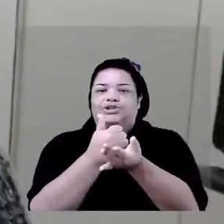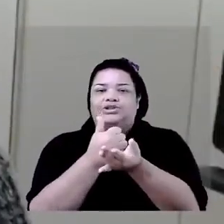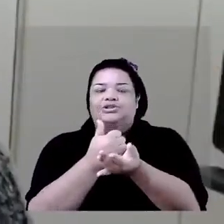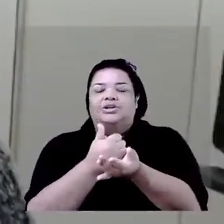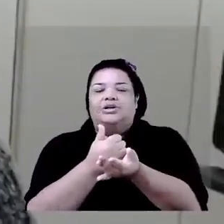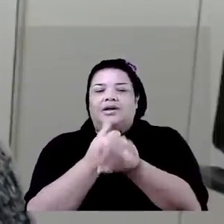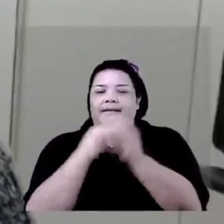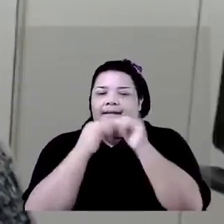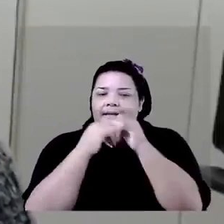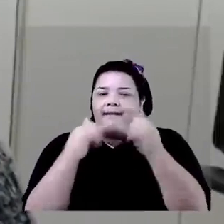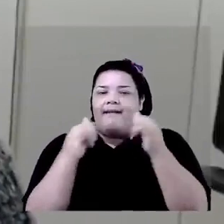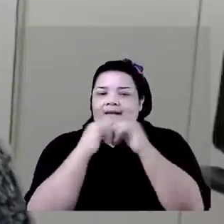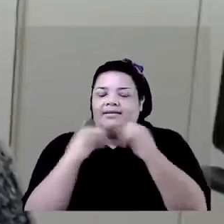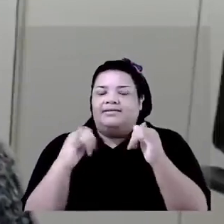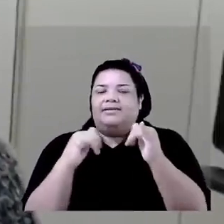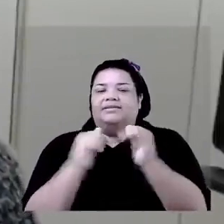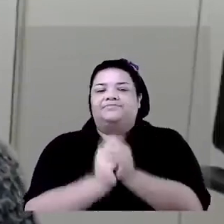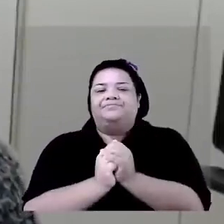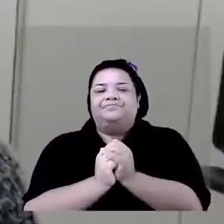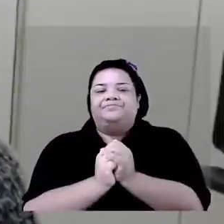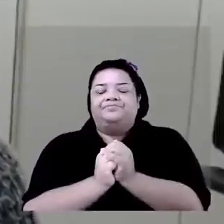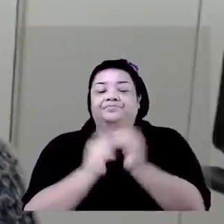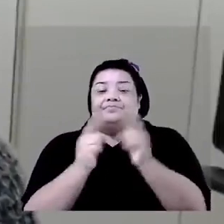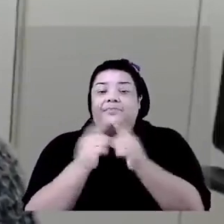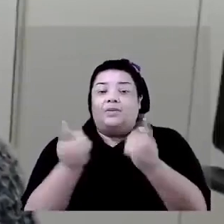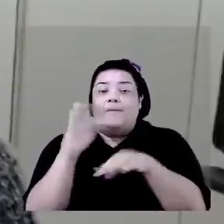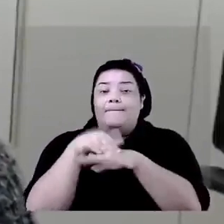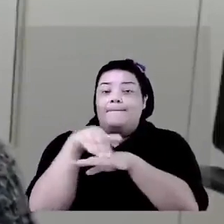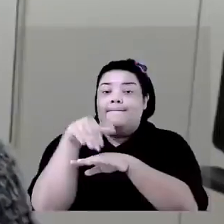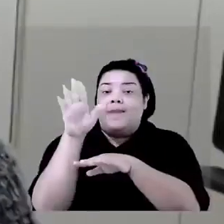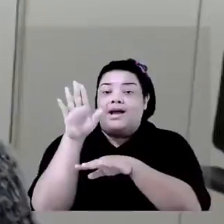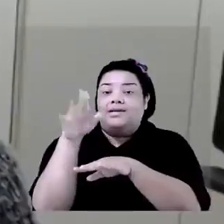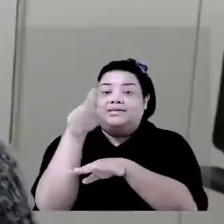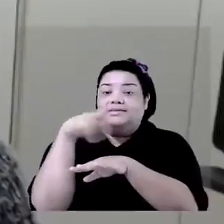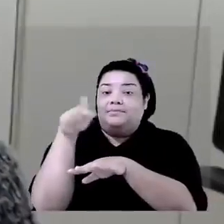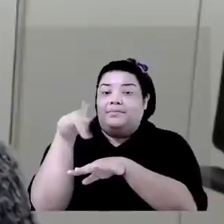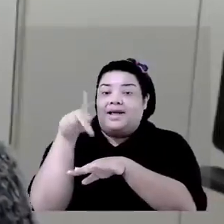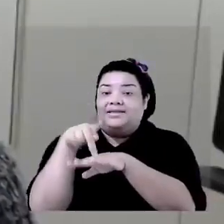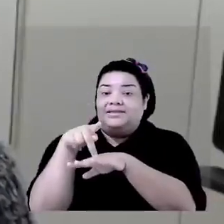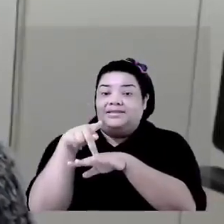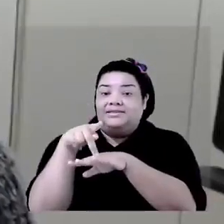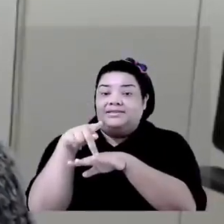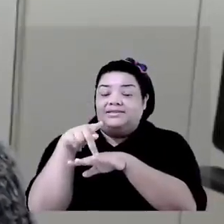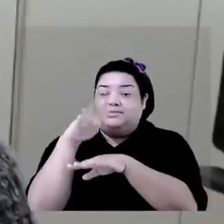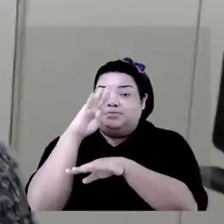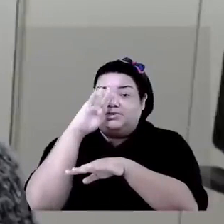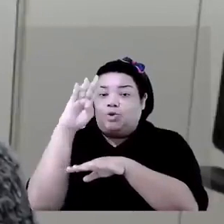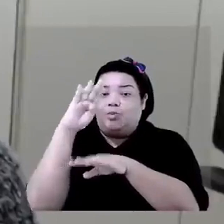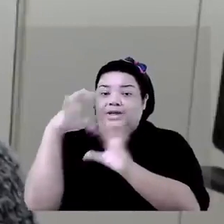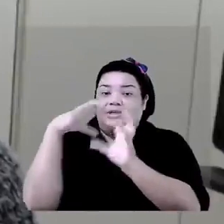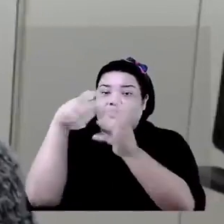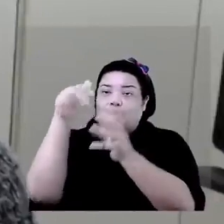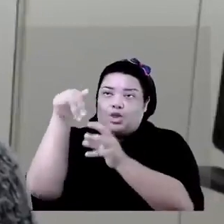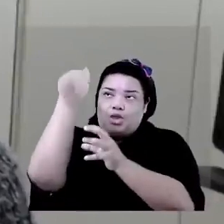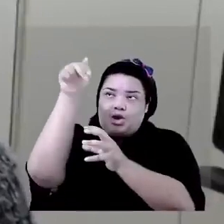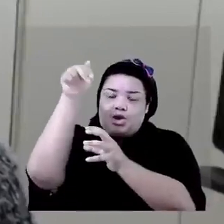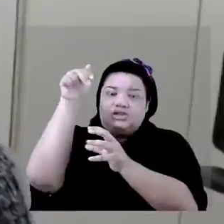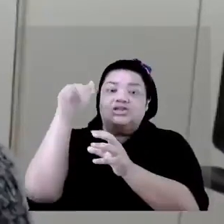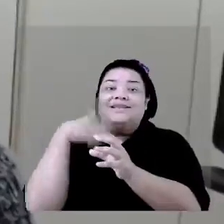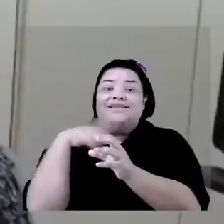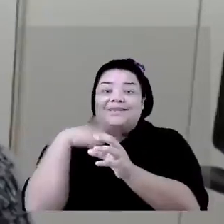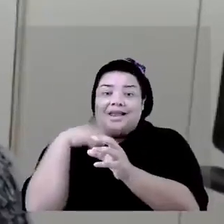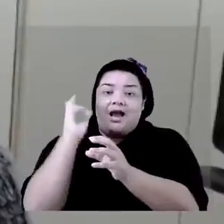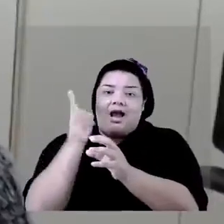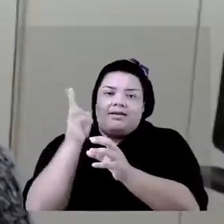energia elétrica, a maioria dos países, principalmente países do norte global, eles ainda têm a sua matriz